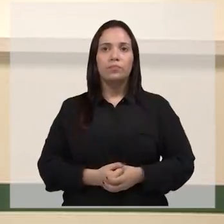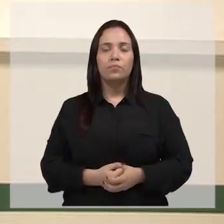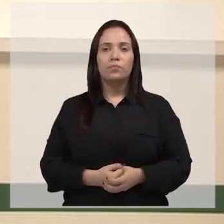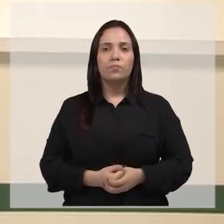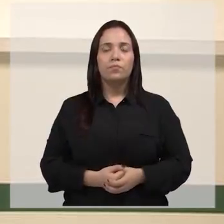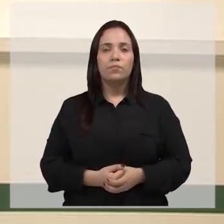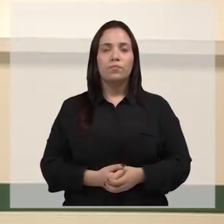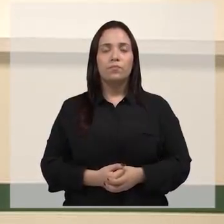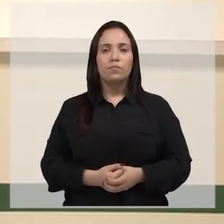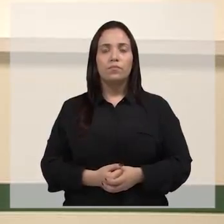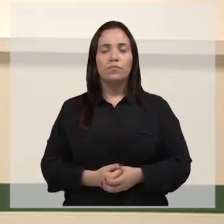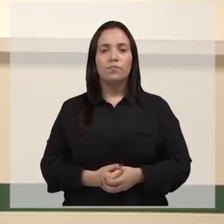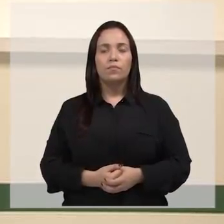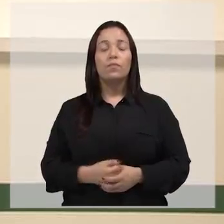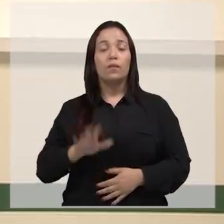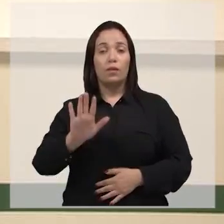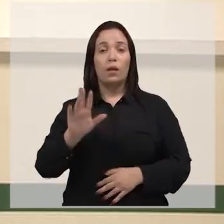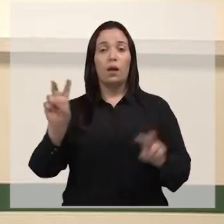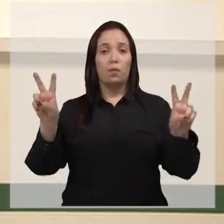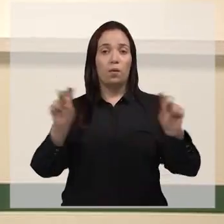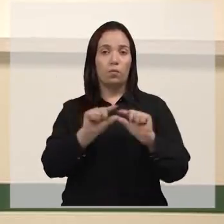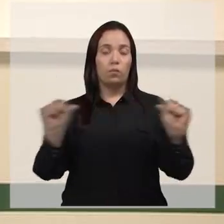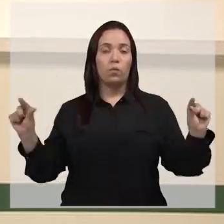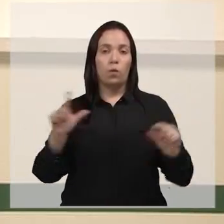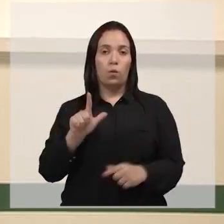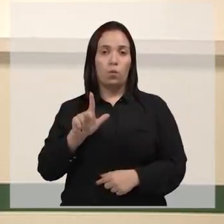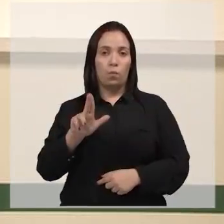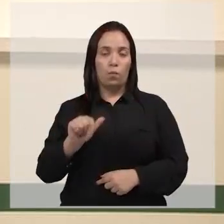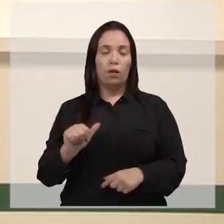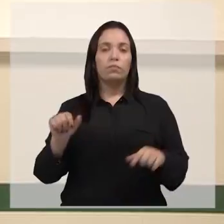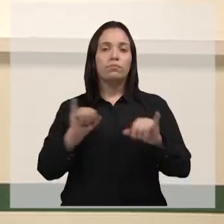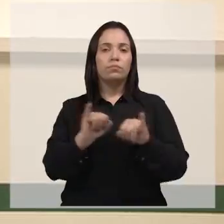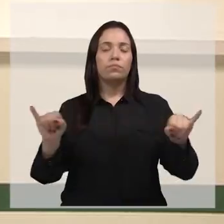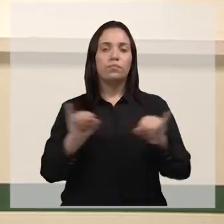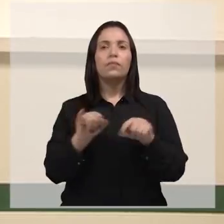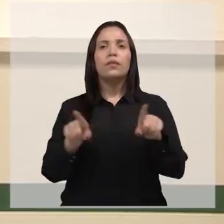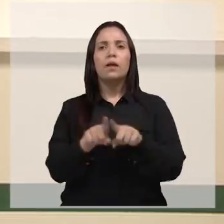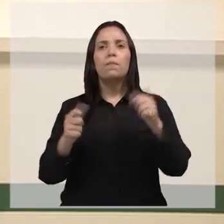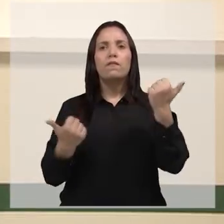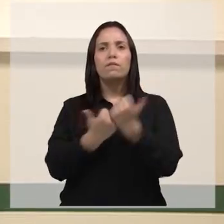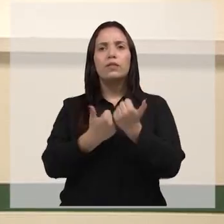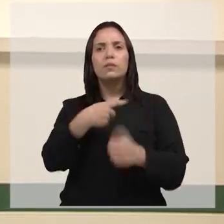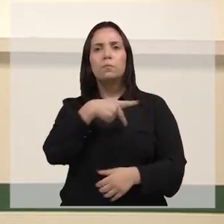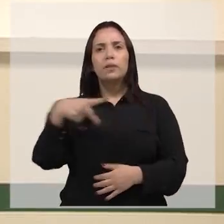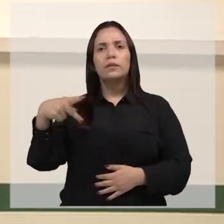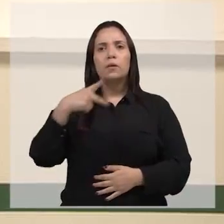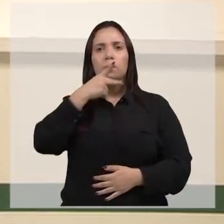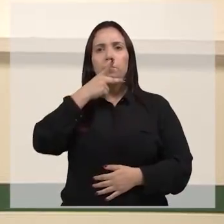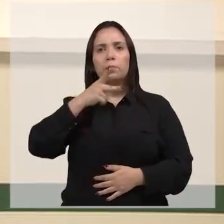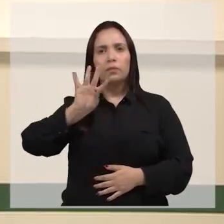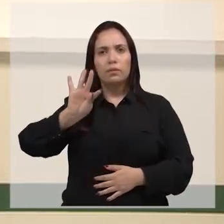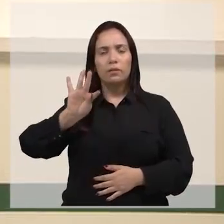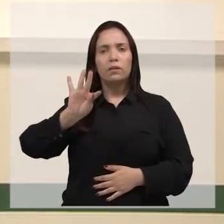Mas eu vou para essa frase aqui do presidente Lula, e essa semana o vice-presidente do PT